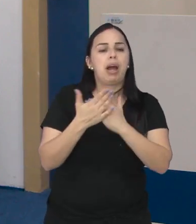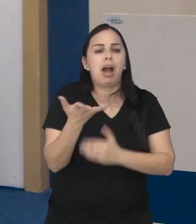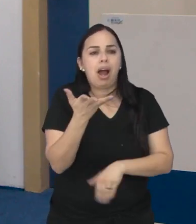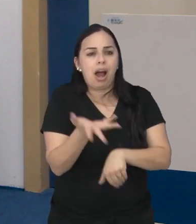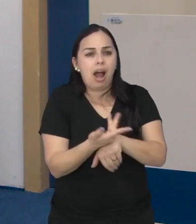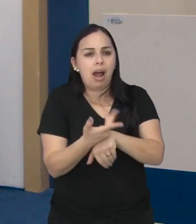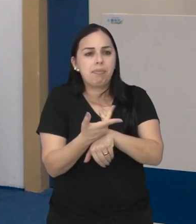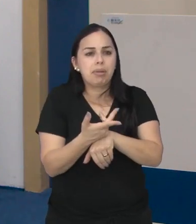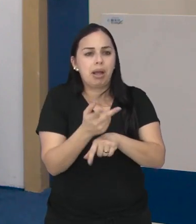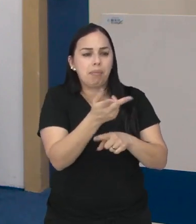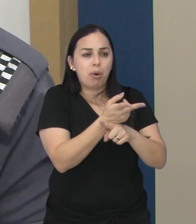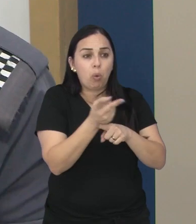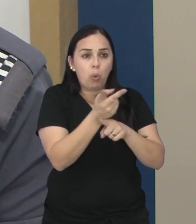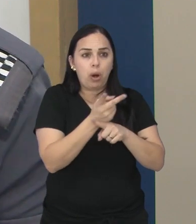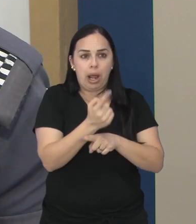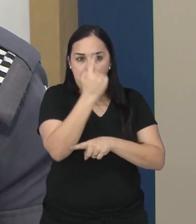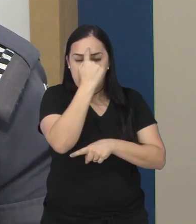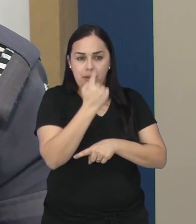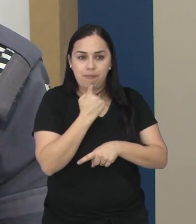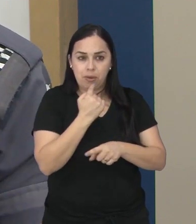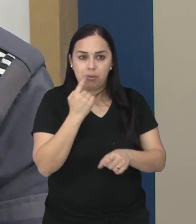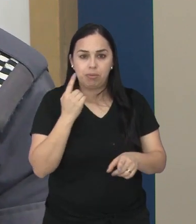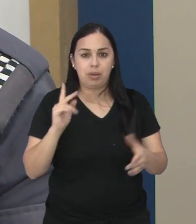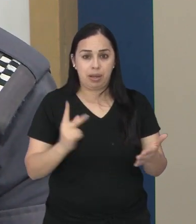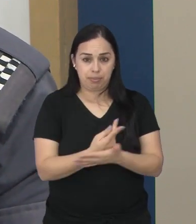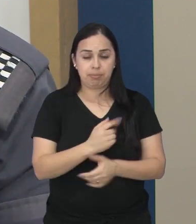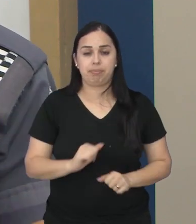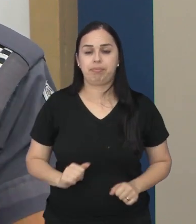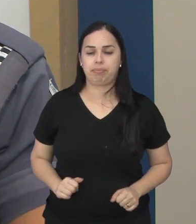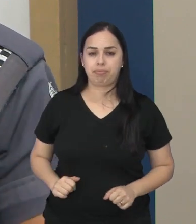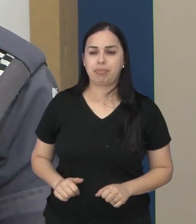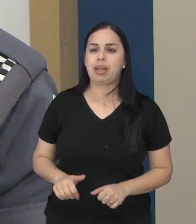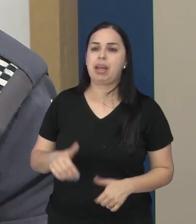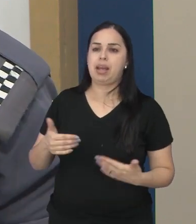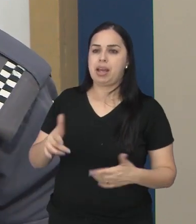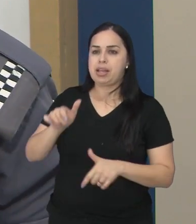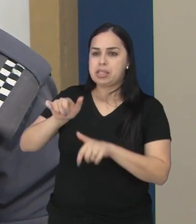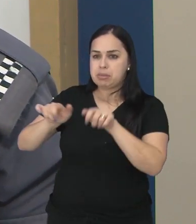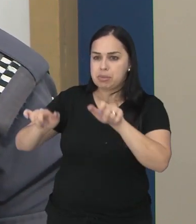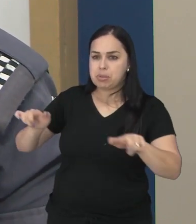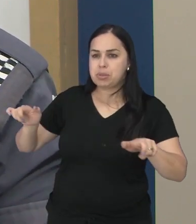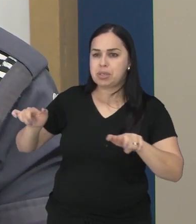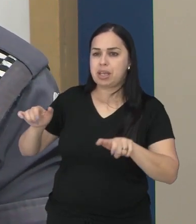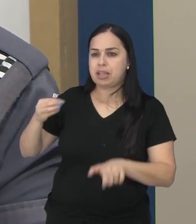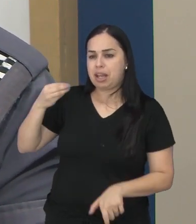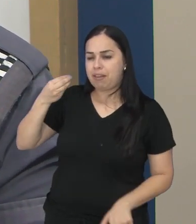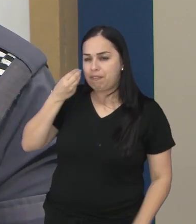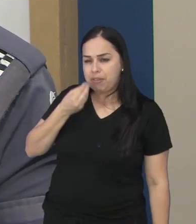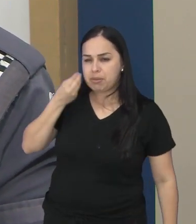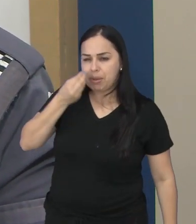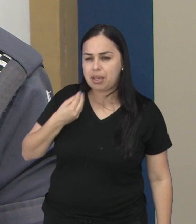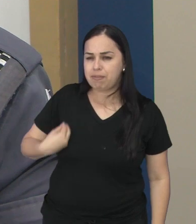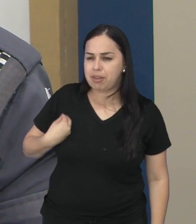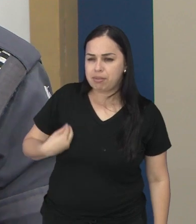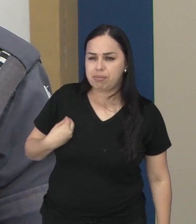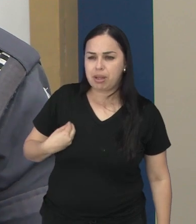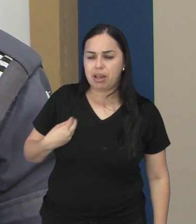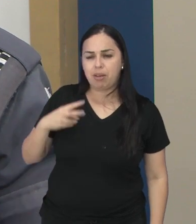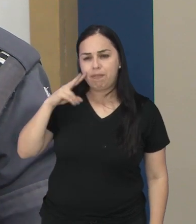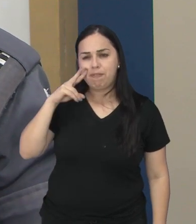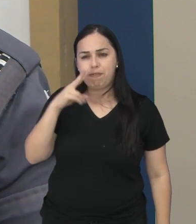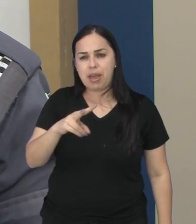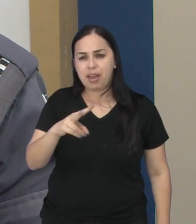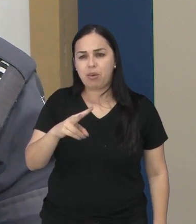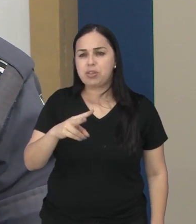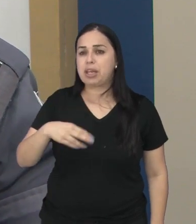trabalho das forças de segurança na cidade. A população que está lá, né, vivenciando tudo aquilo, então assim, ela consegue